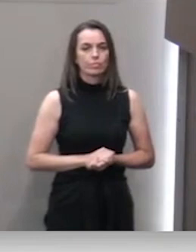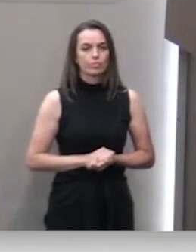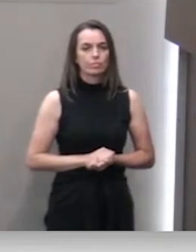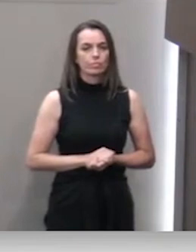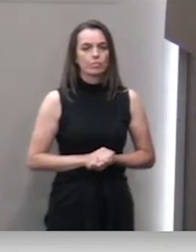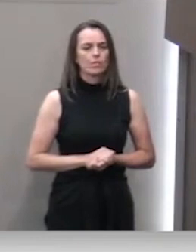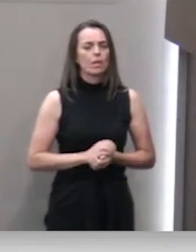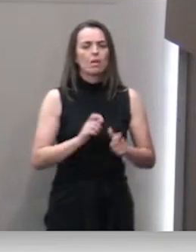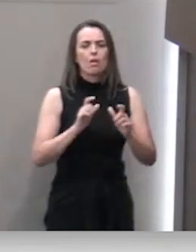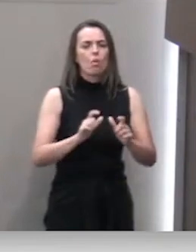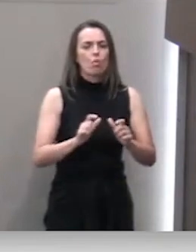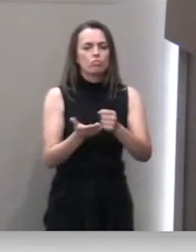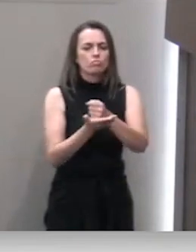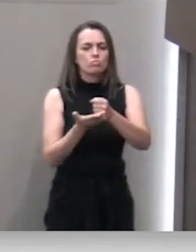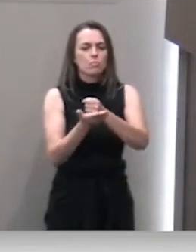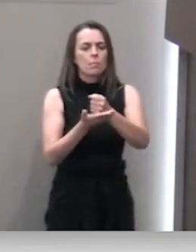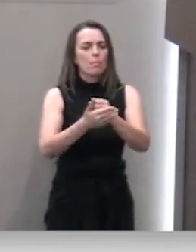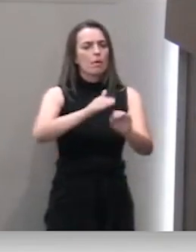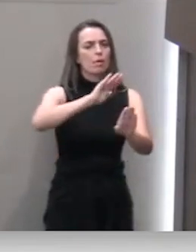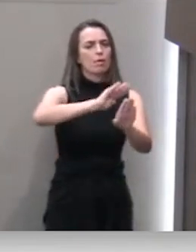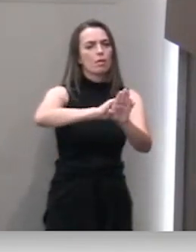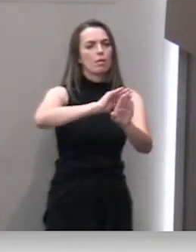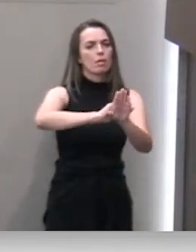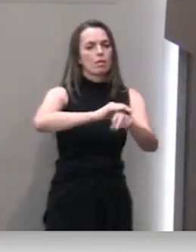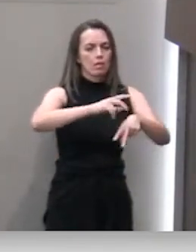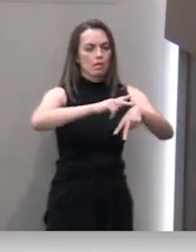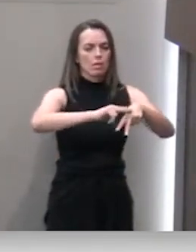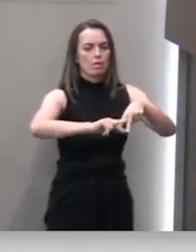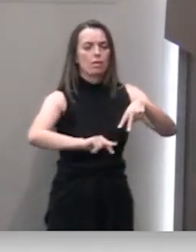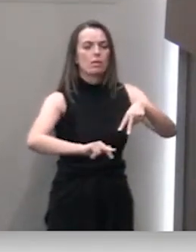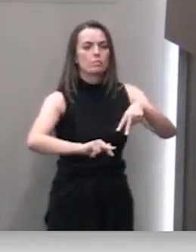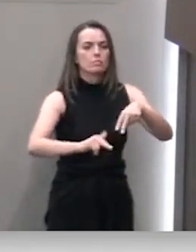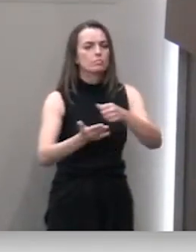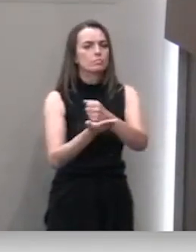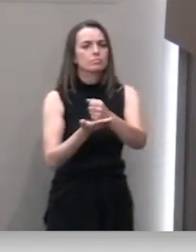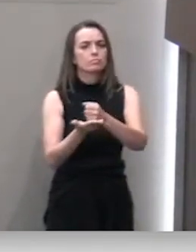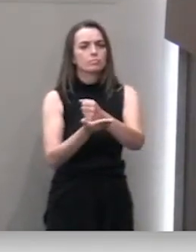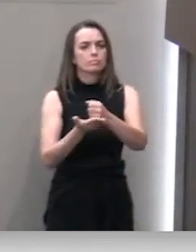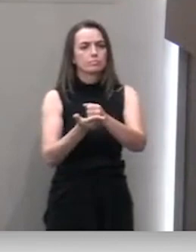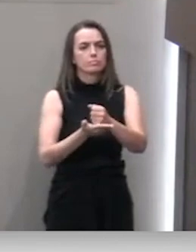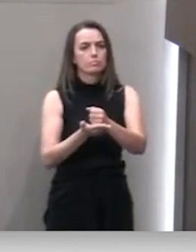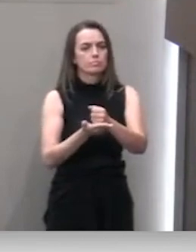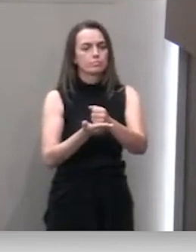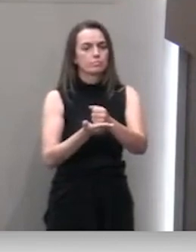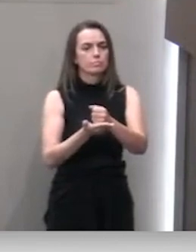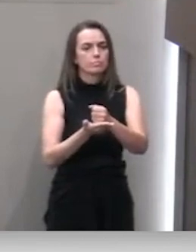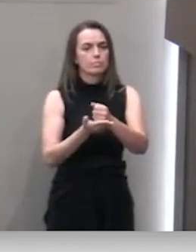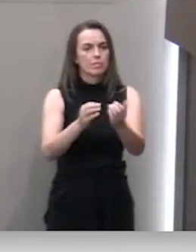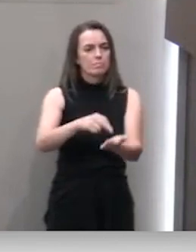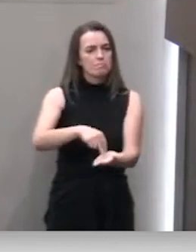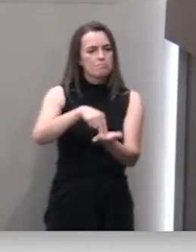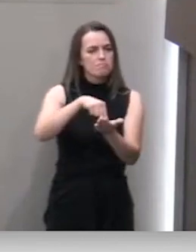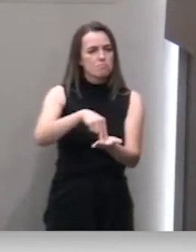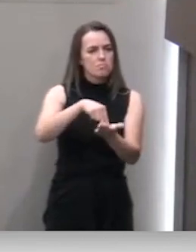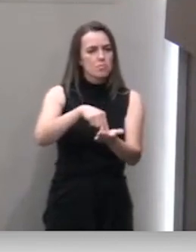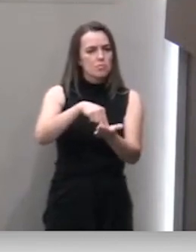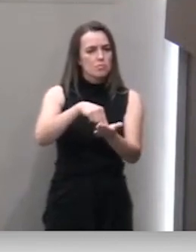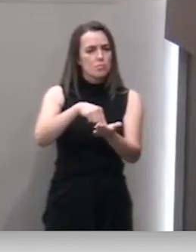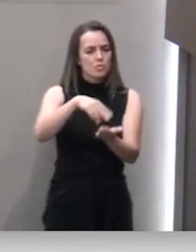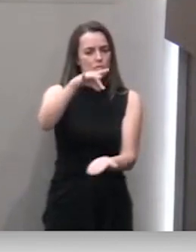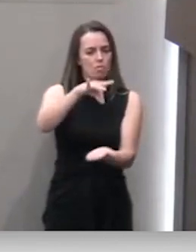se baseia a ideologia de gênero para sustentar a sua cientificidade?